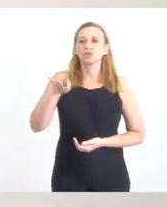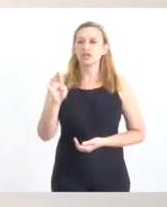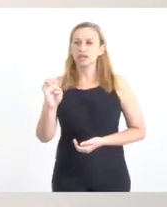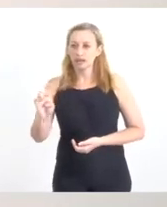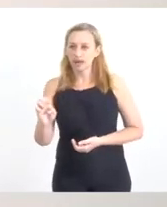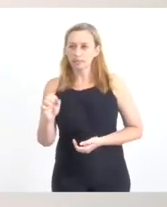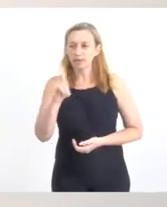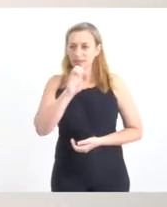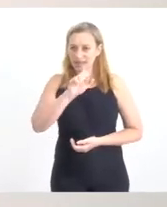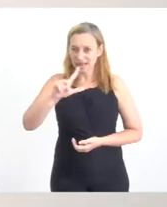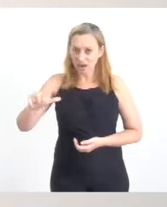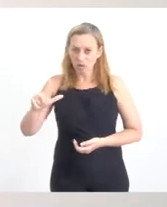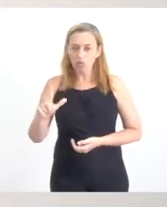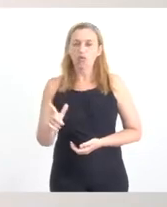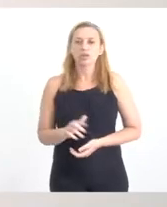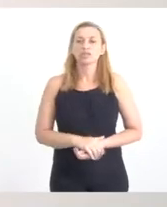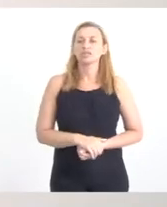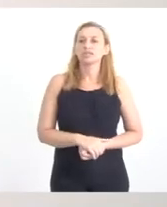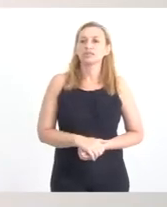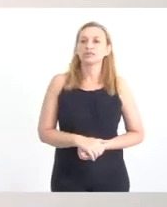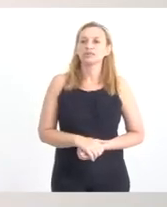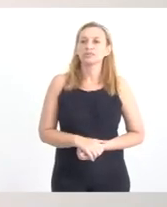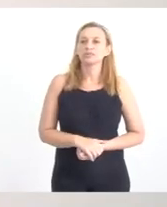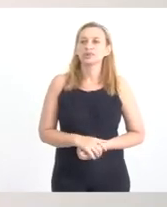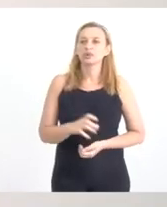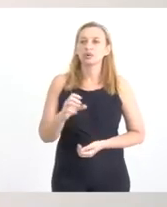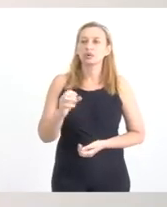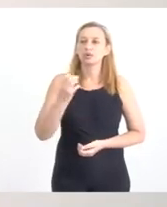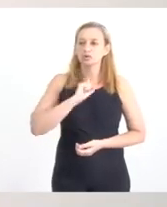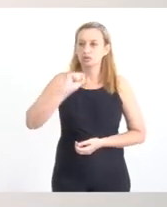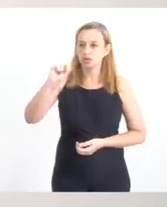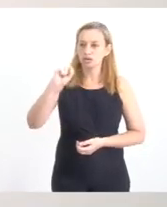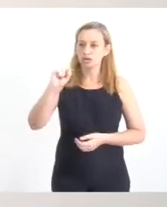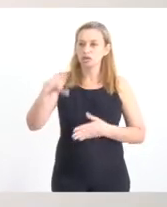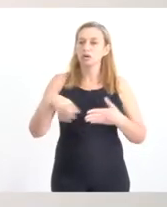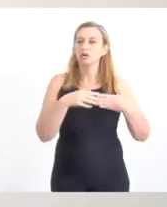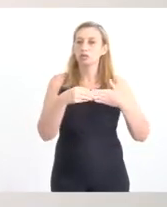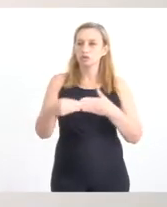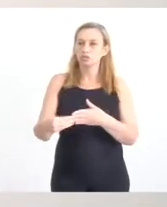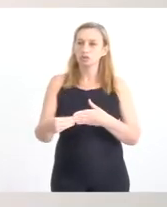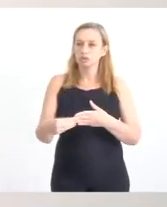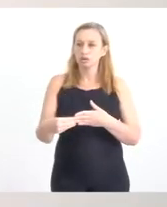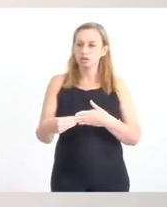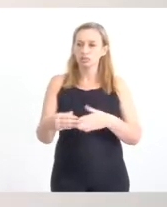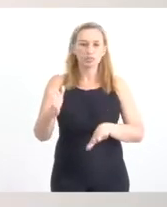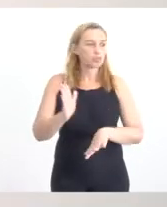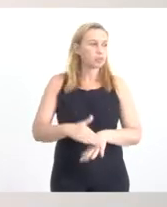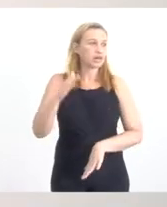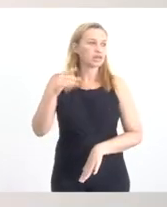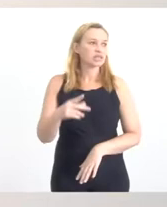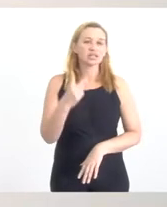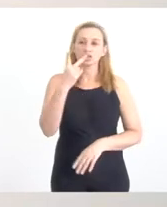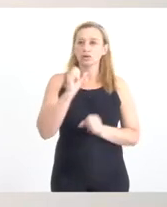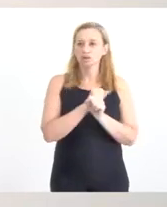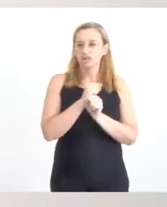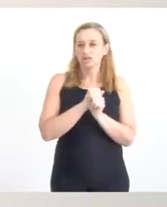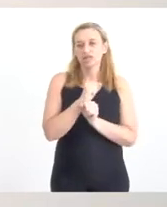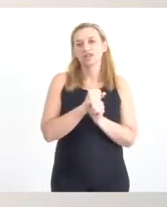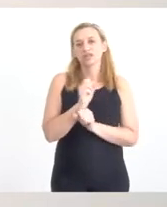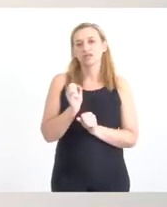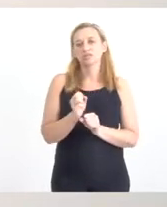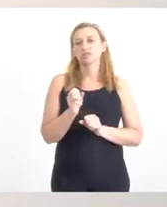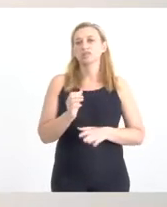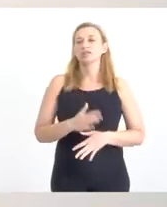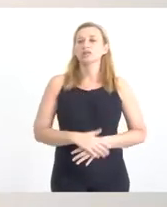Guilherme Pimentel Que Oxalá foi reconduzido aí por mais esses dois anos à